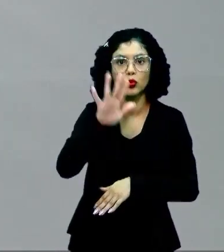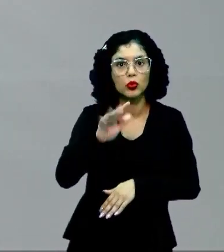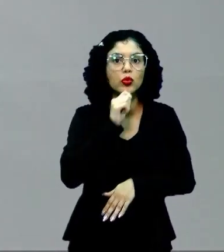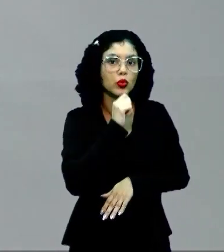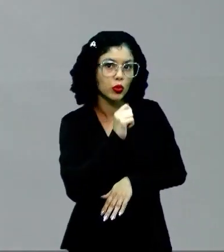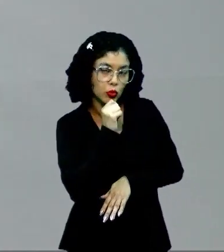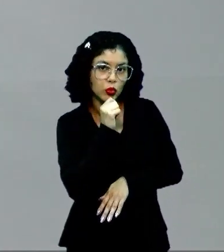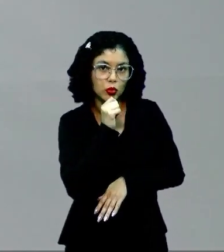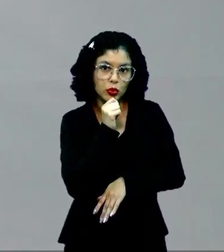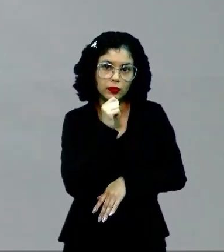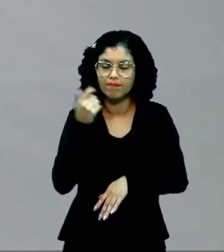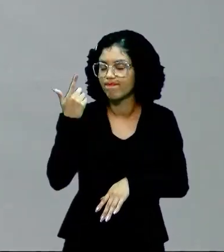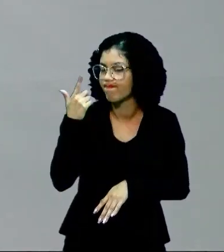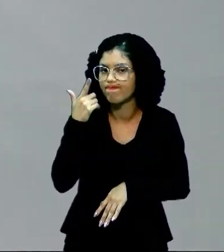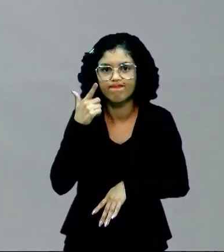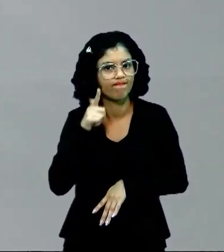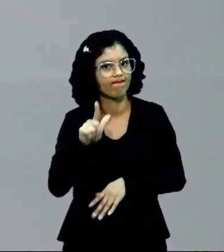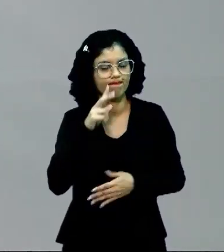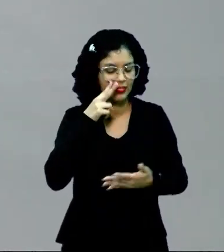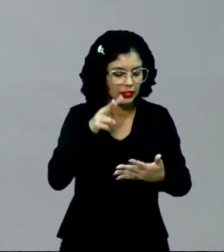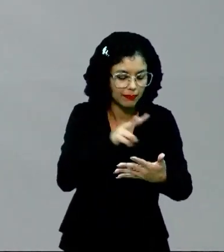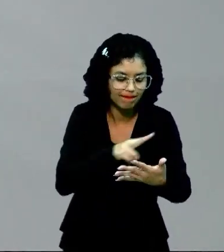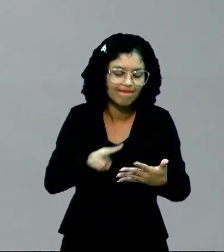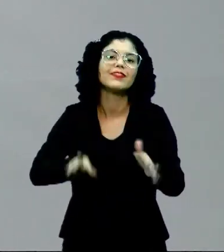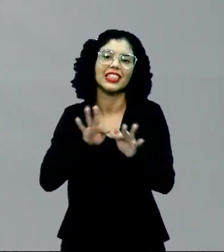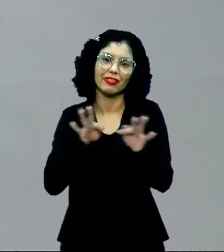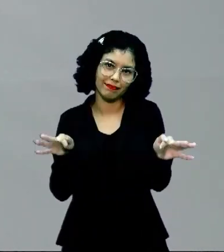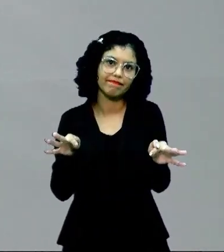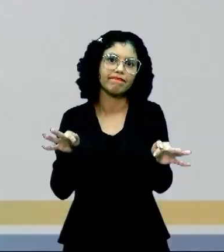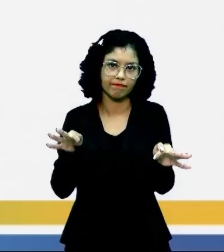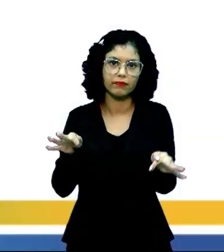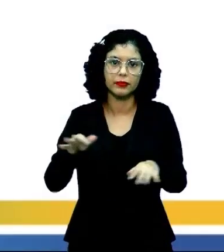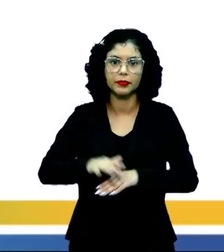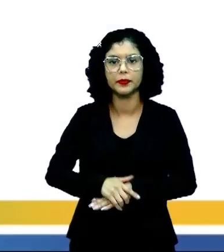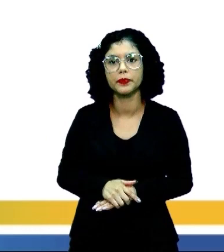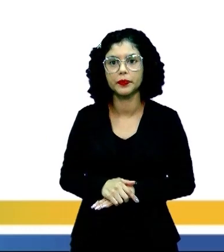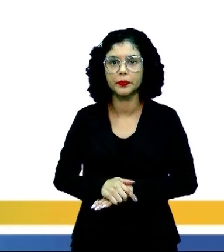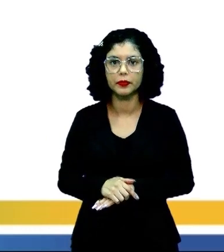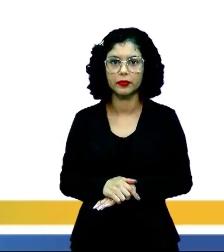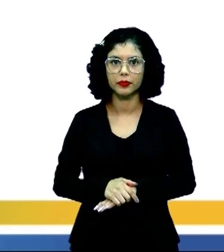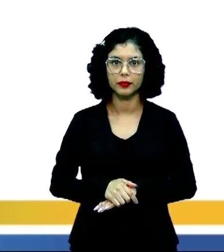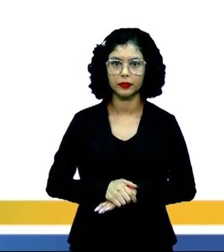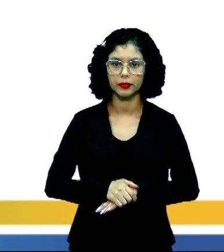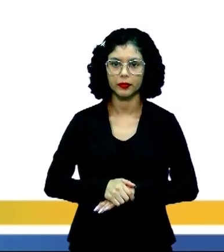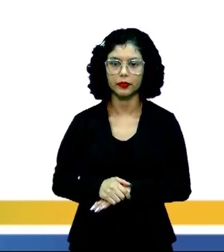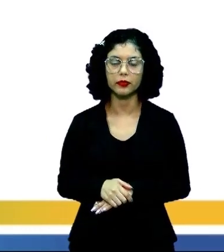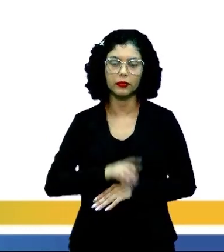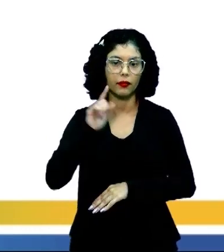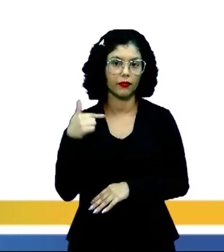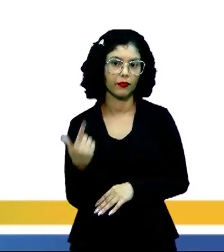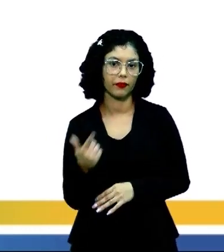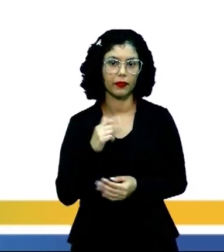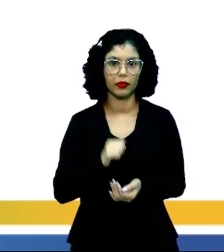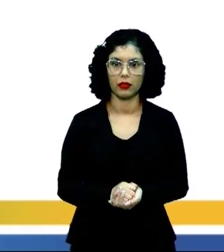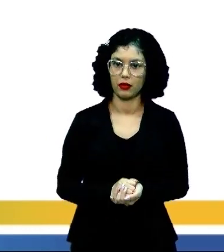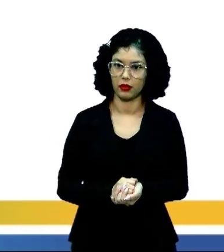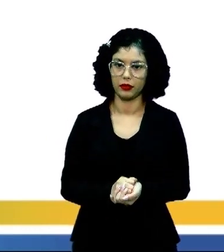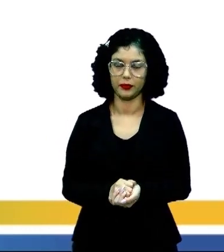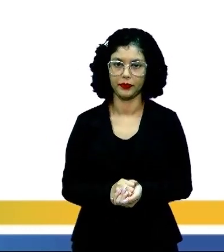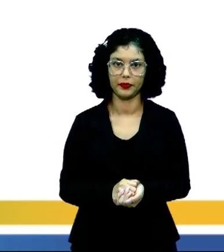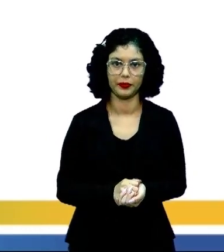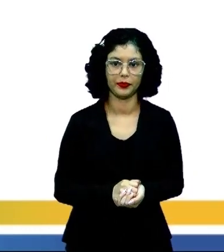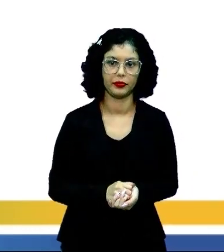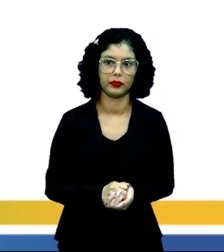e você não consegue ler aquela frase, né? O próximo item marcado